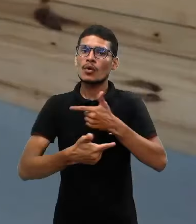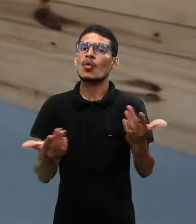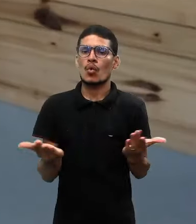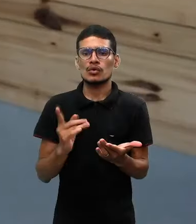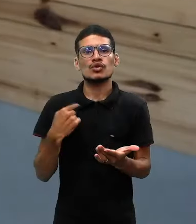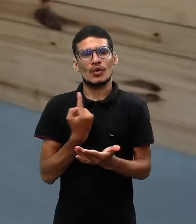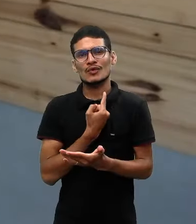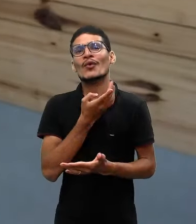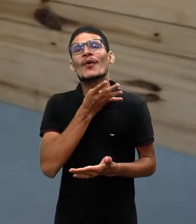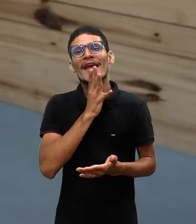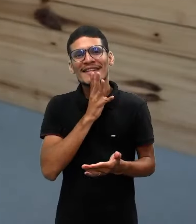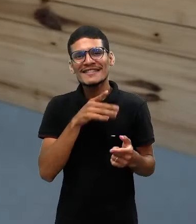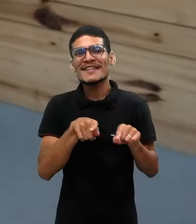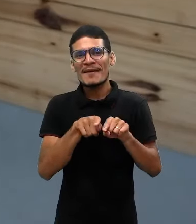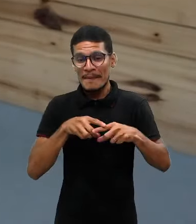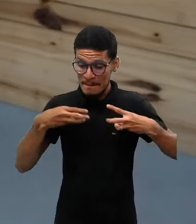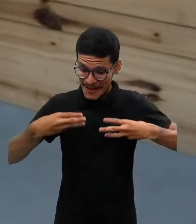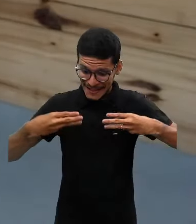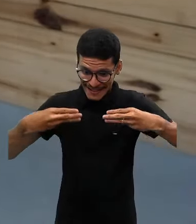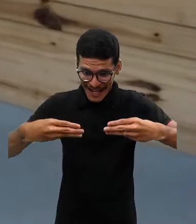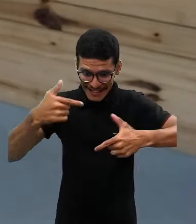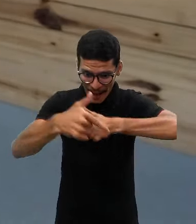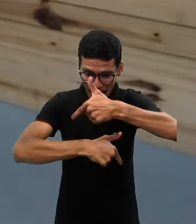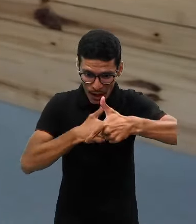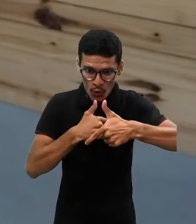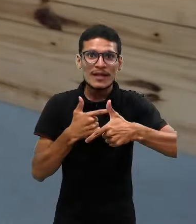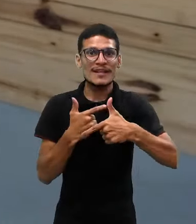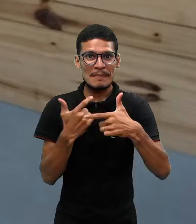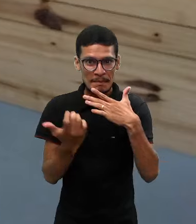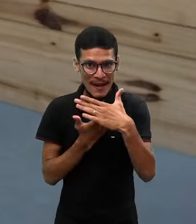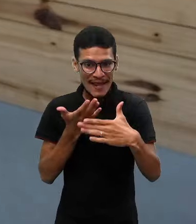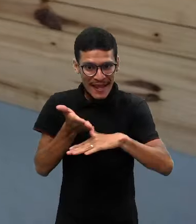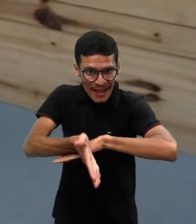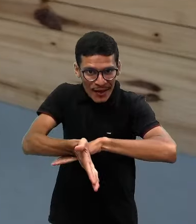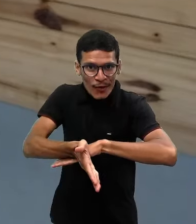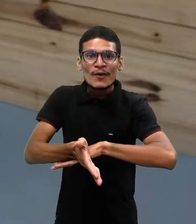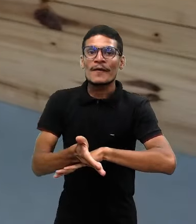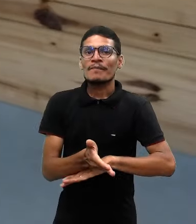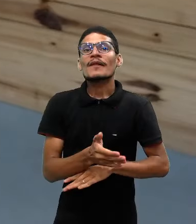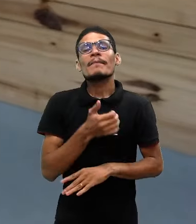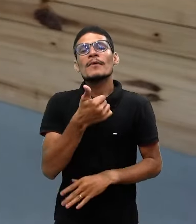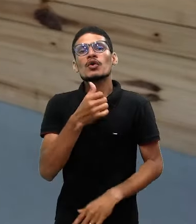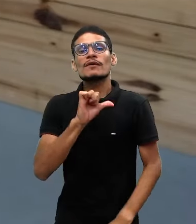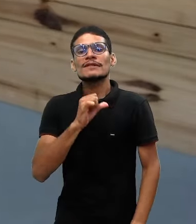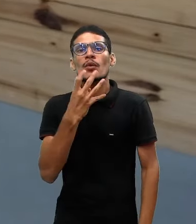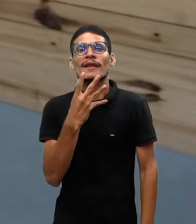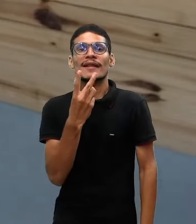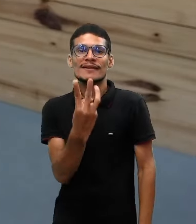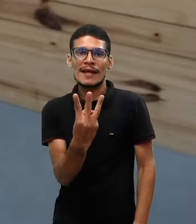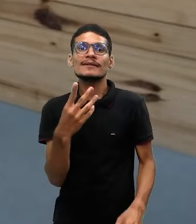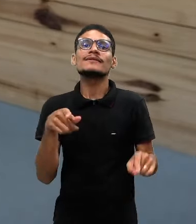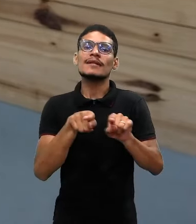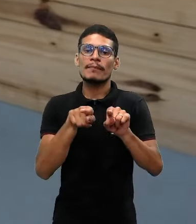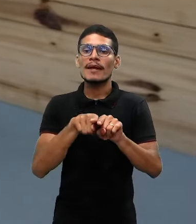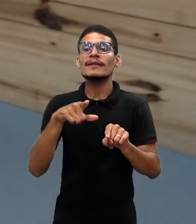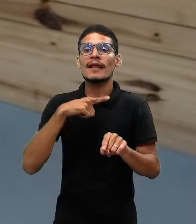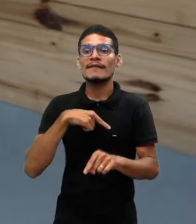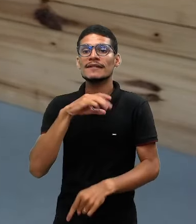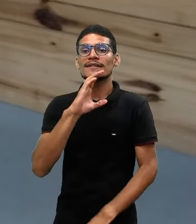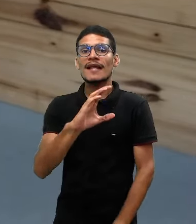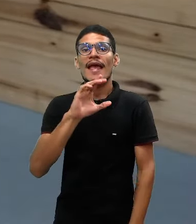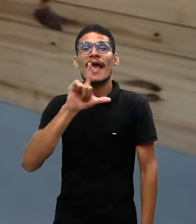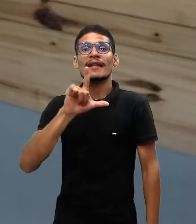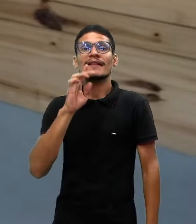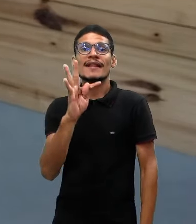conhece como Ministério do Trabalho e Emprego, o MTE, tá? E posteriormente, em 1943, a criação da CLT, que é